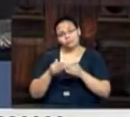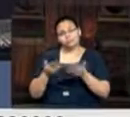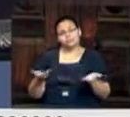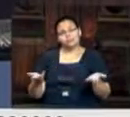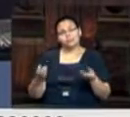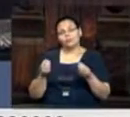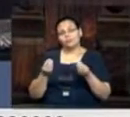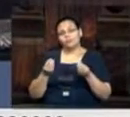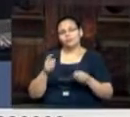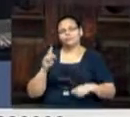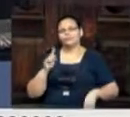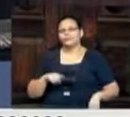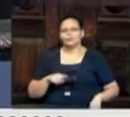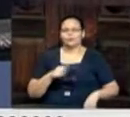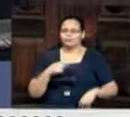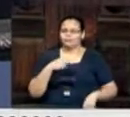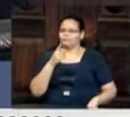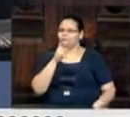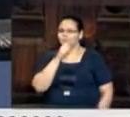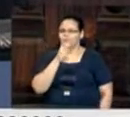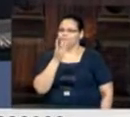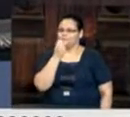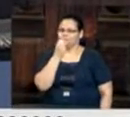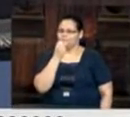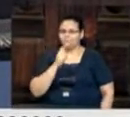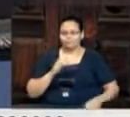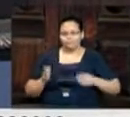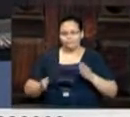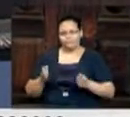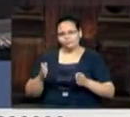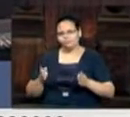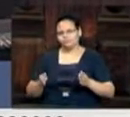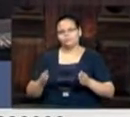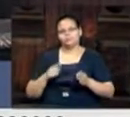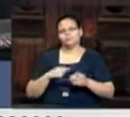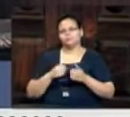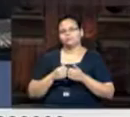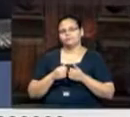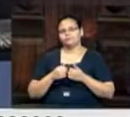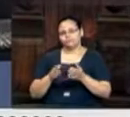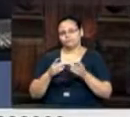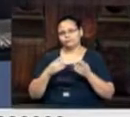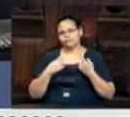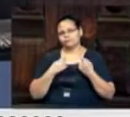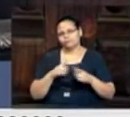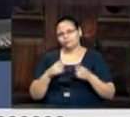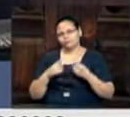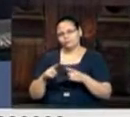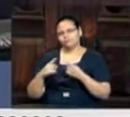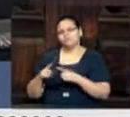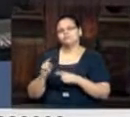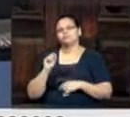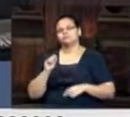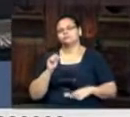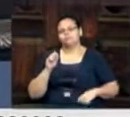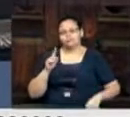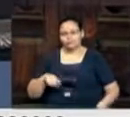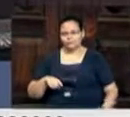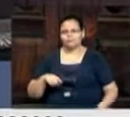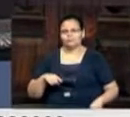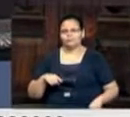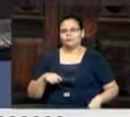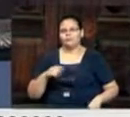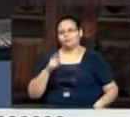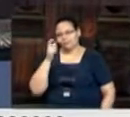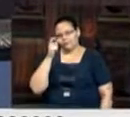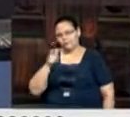Nosso mandato também não vai se calar, nosso mandato não vai silenciar contra mais esse atentado que fere o